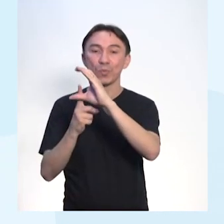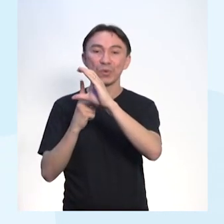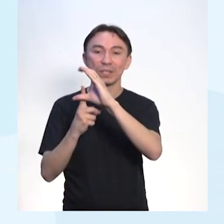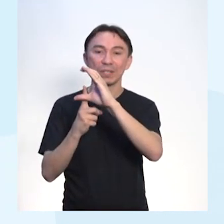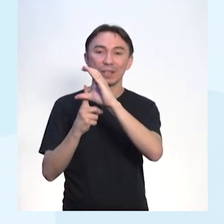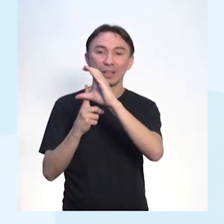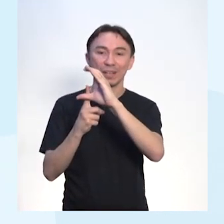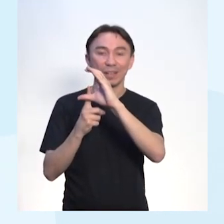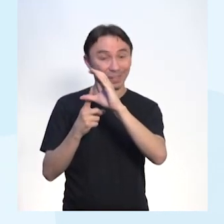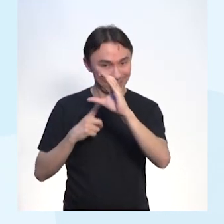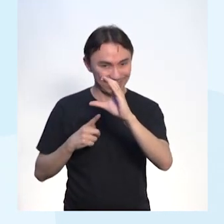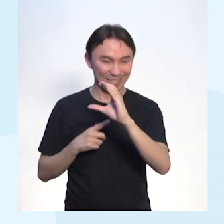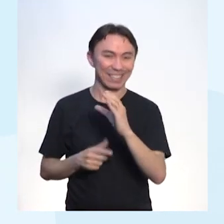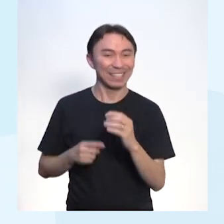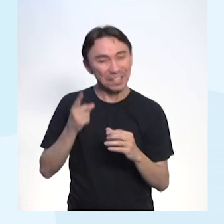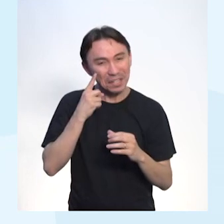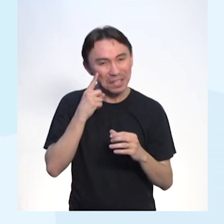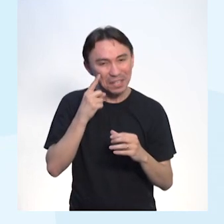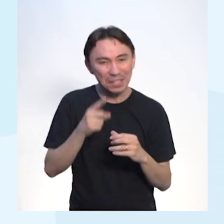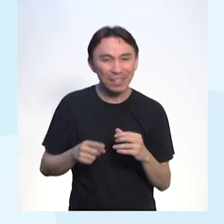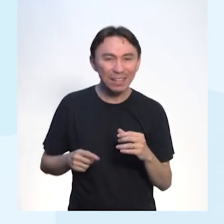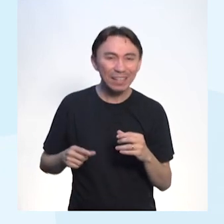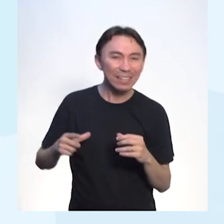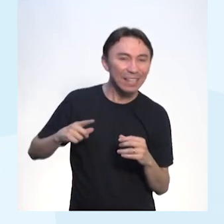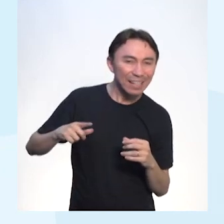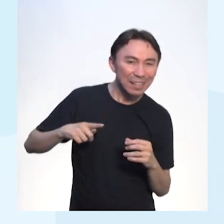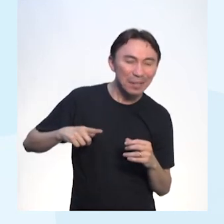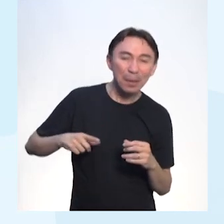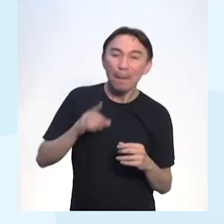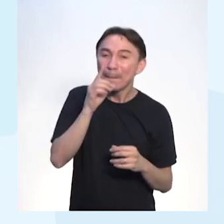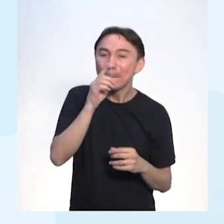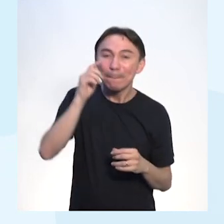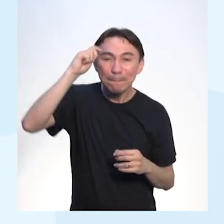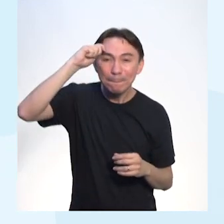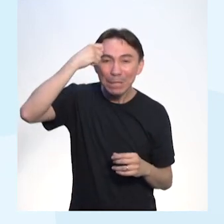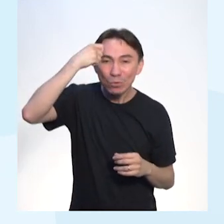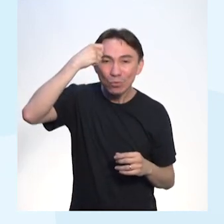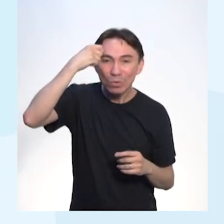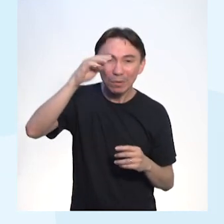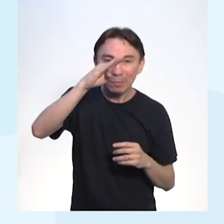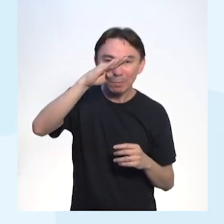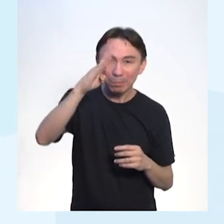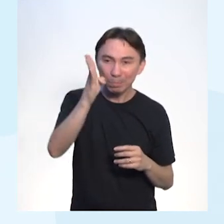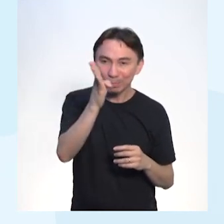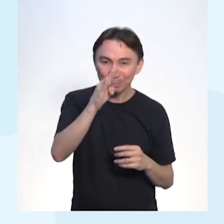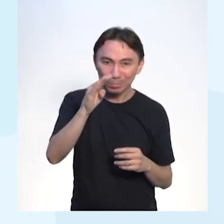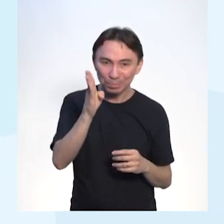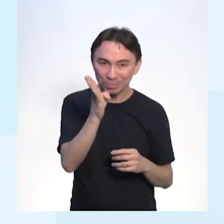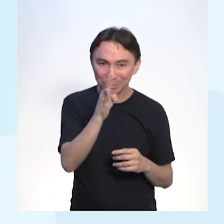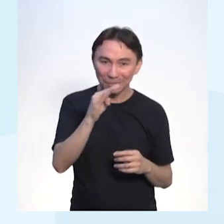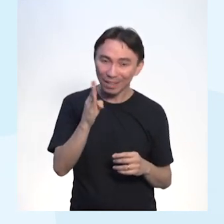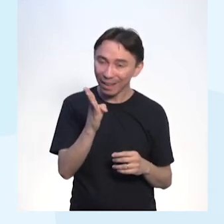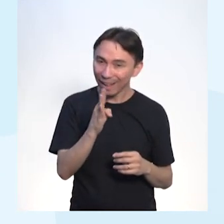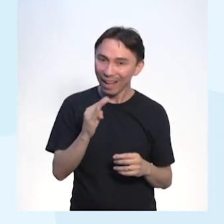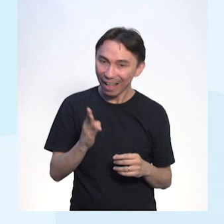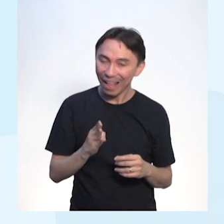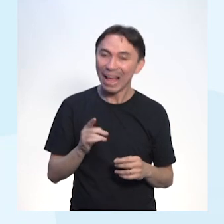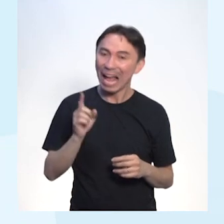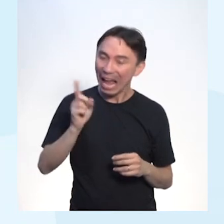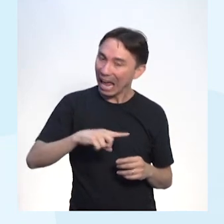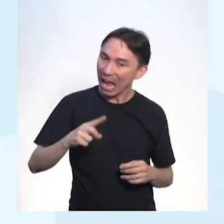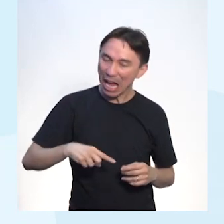da imagem, nós estamos vendo aí de preto, essa linha preta, a cortina de ferro, uma